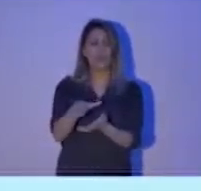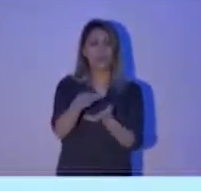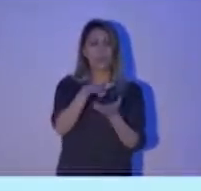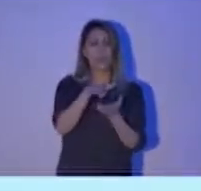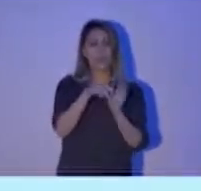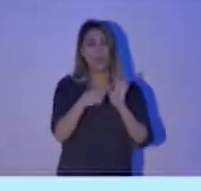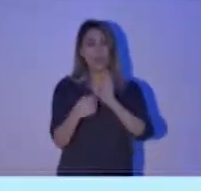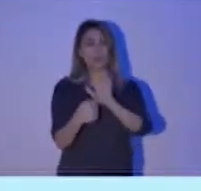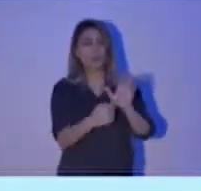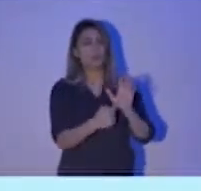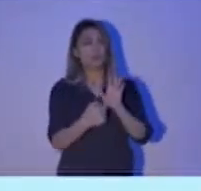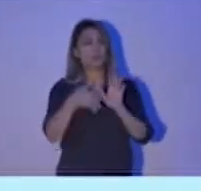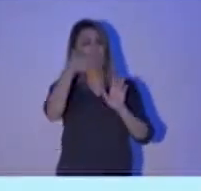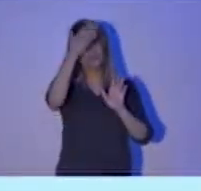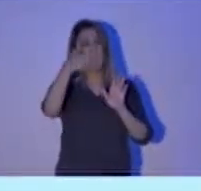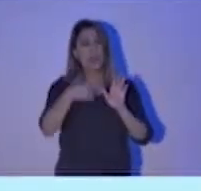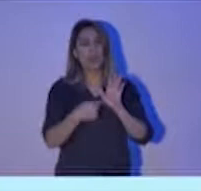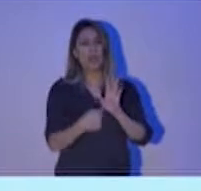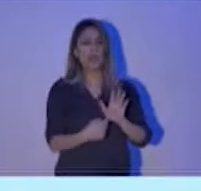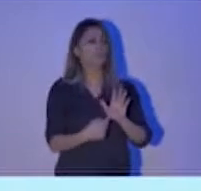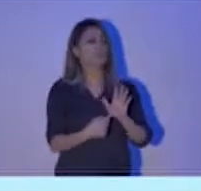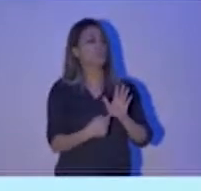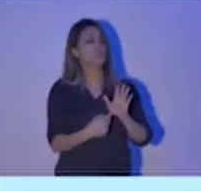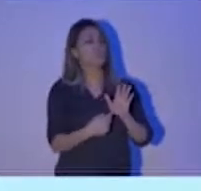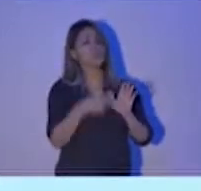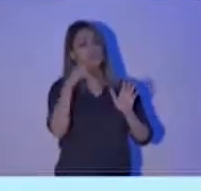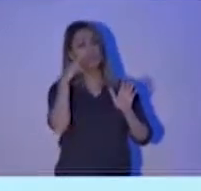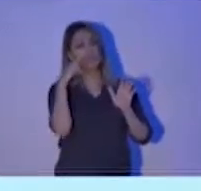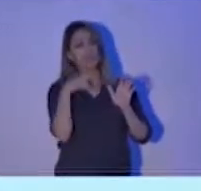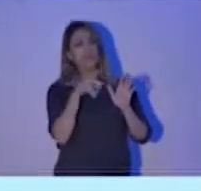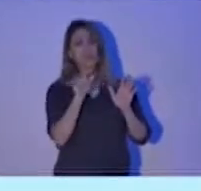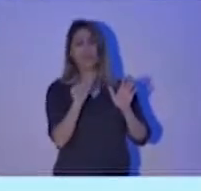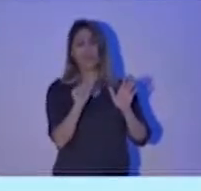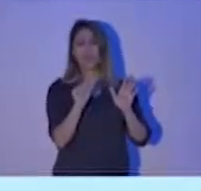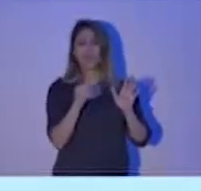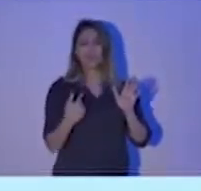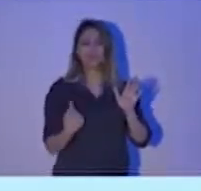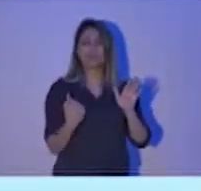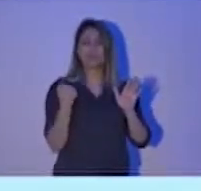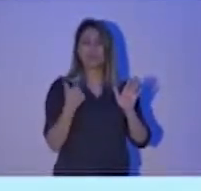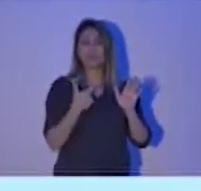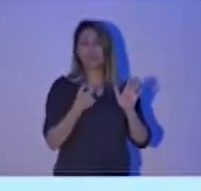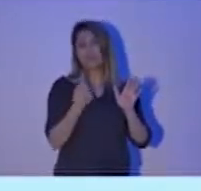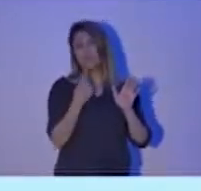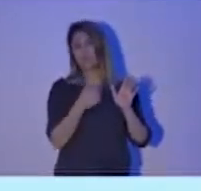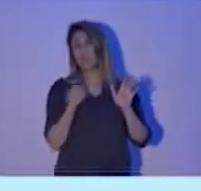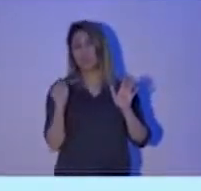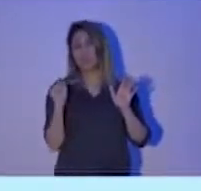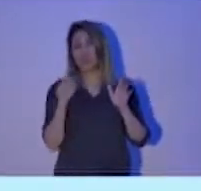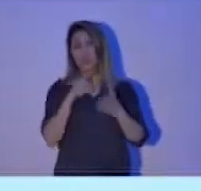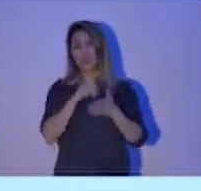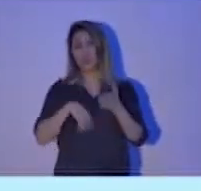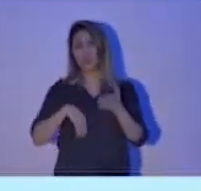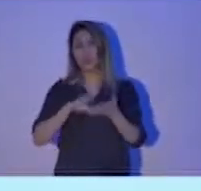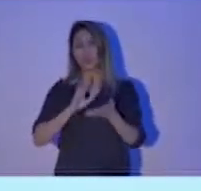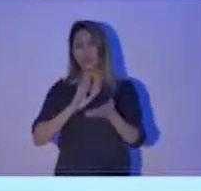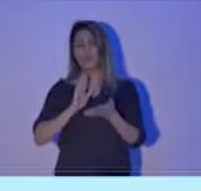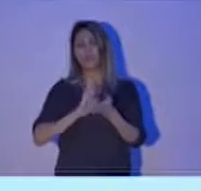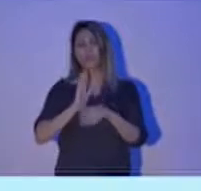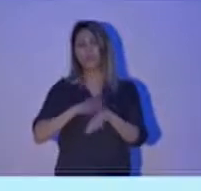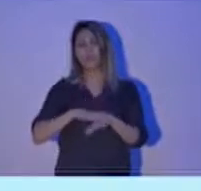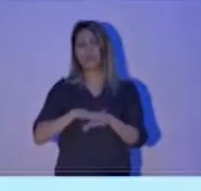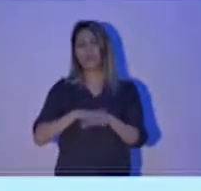mostrados, que nós podemos ver que, desde 2018, os documentos que foram elaborados, eles têm a mesma